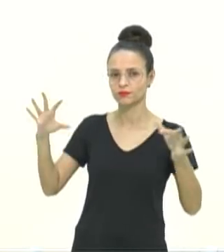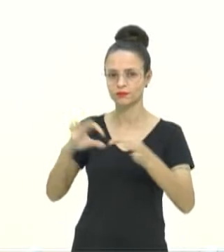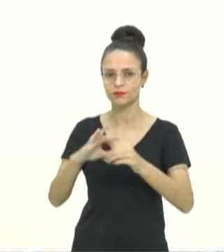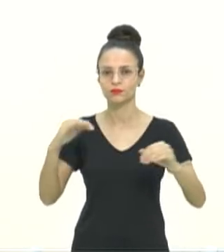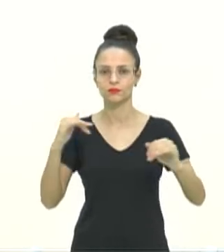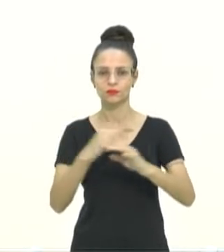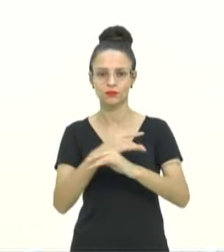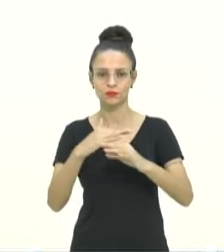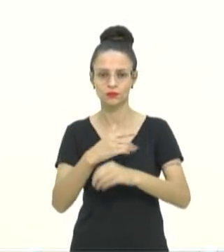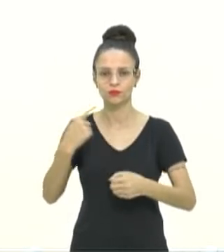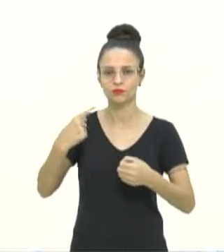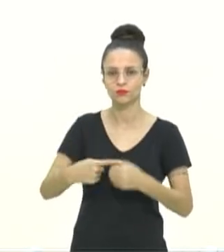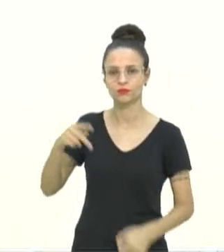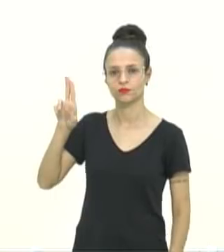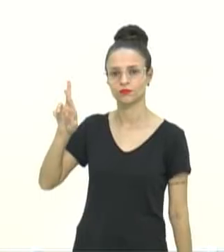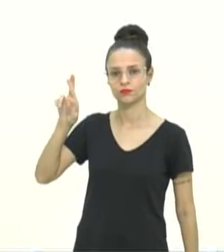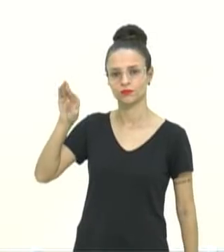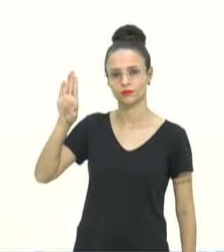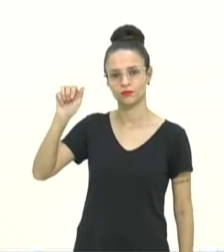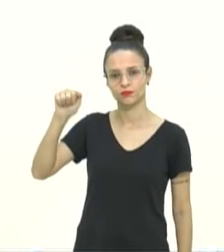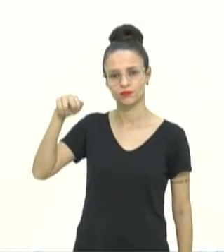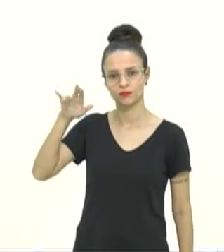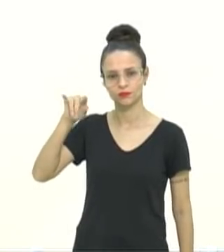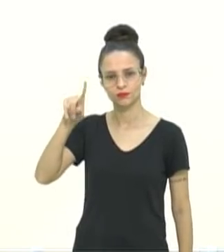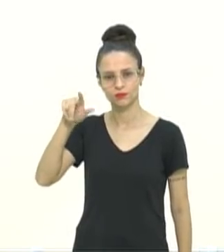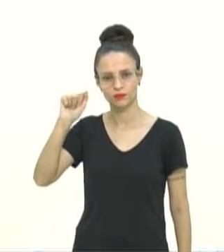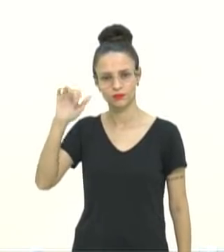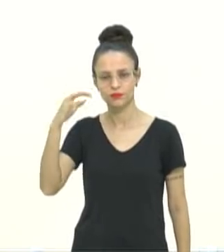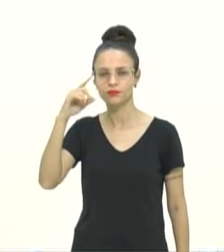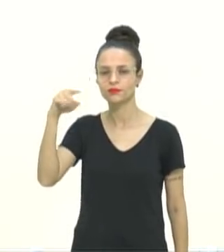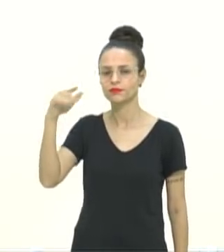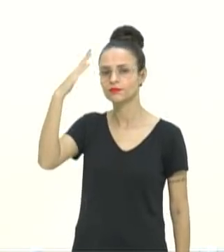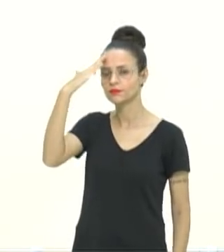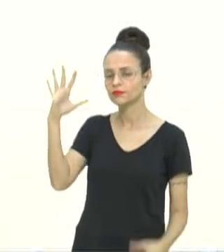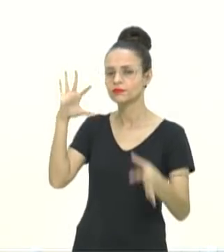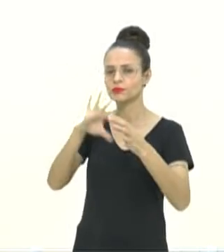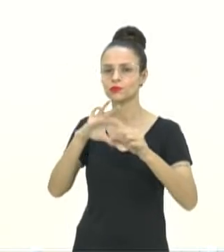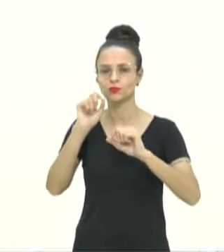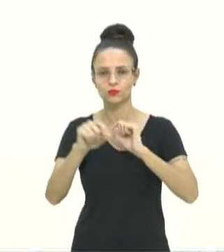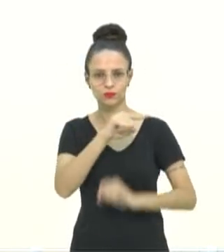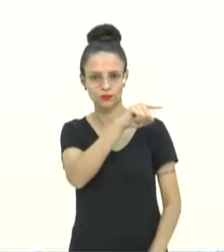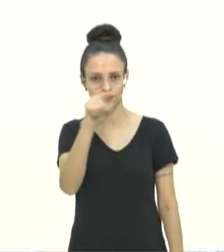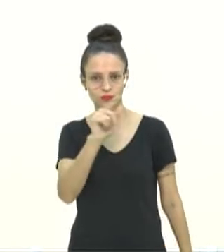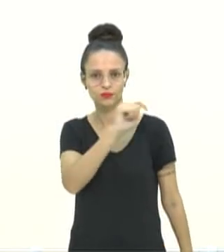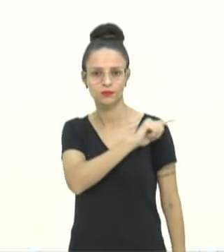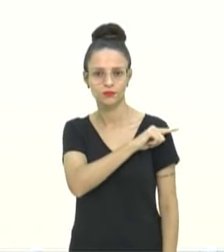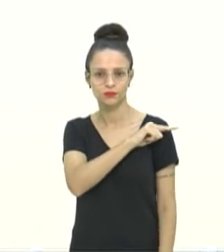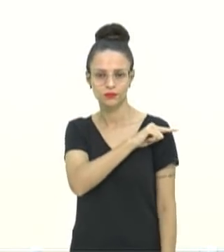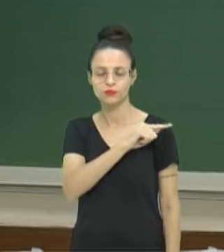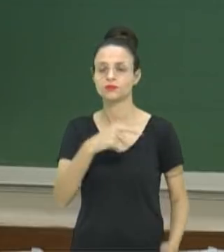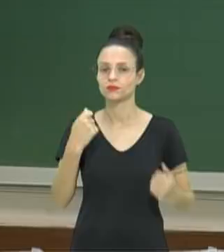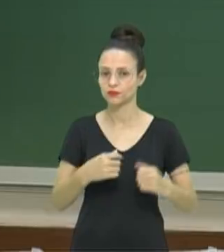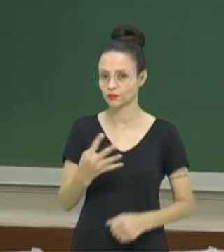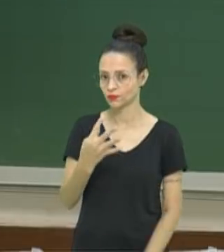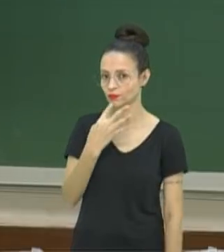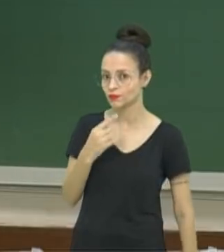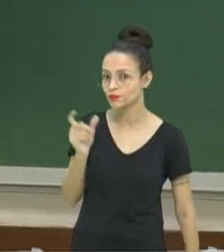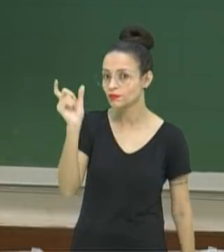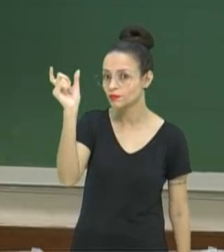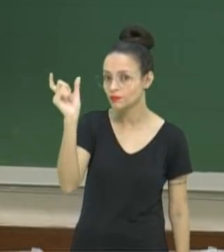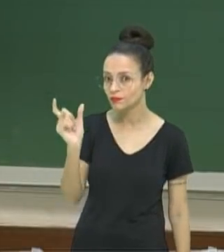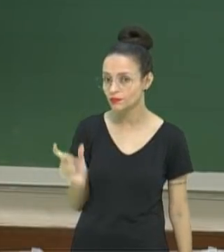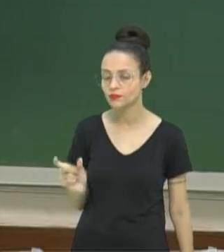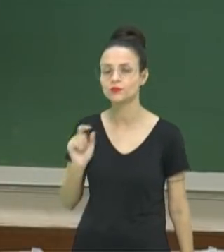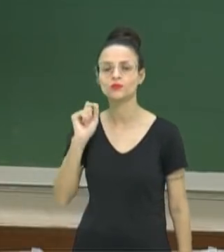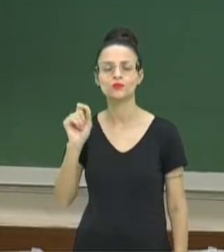urbanização? Quando eu penso em urbanização, o que eu tenho que saber? Então, é 7º ano, a gente tem que conhecer essas palavrinhas primeiro, entender